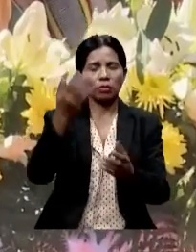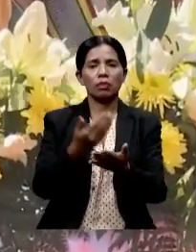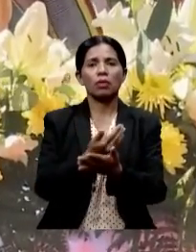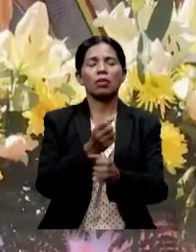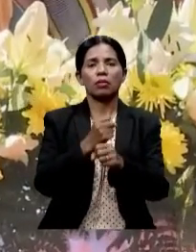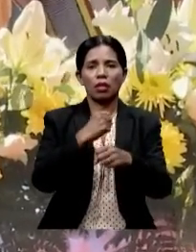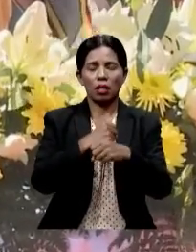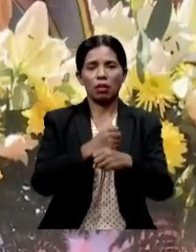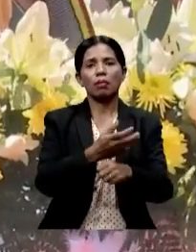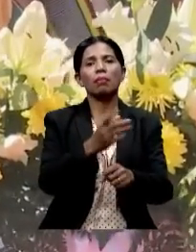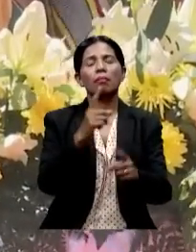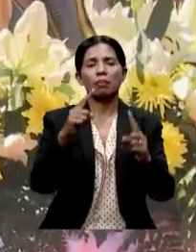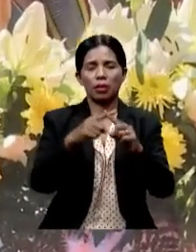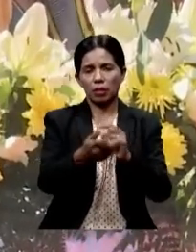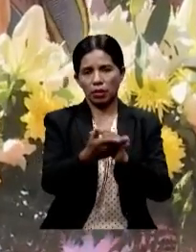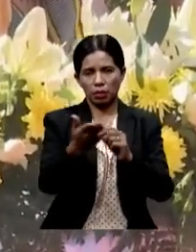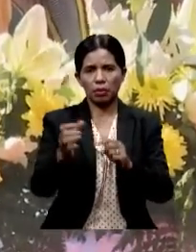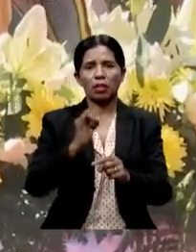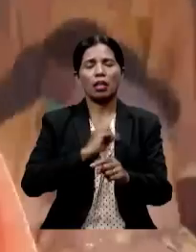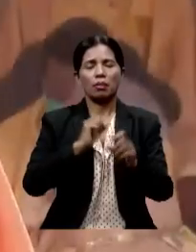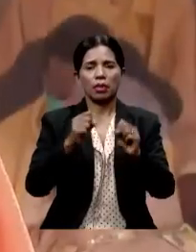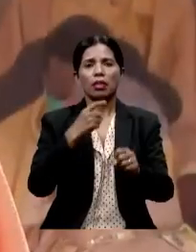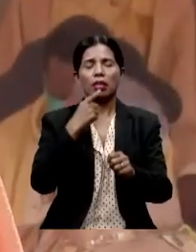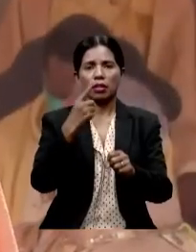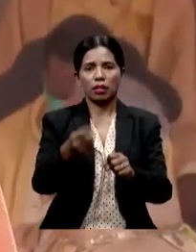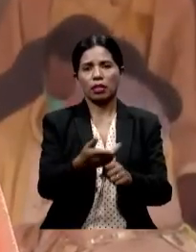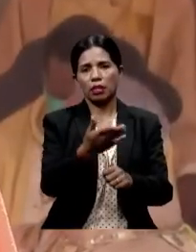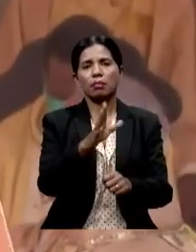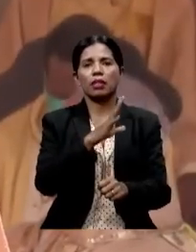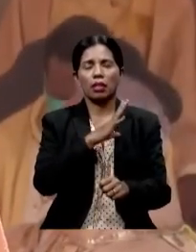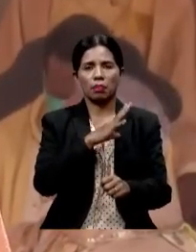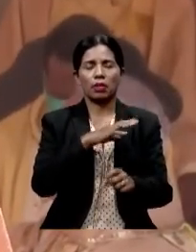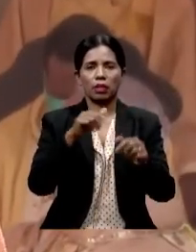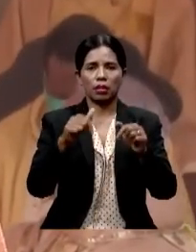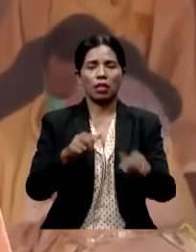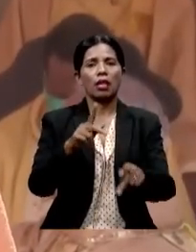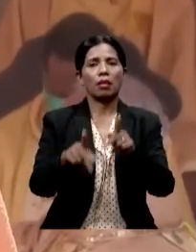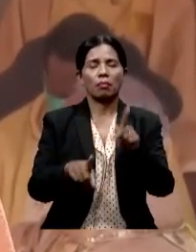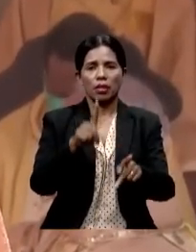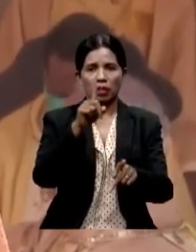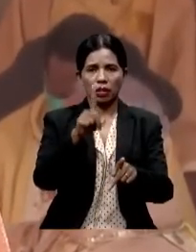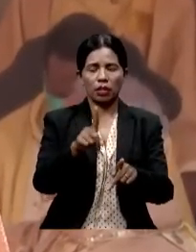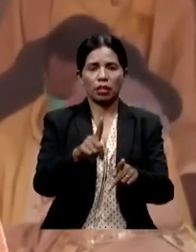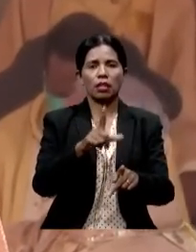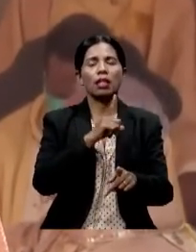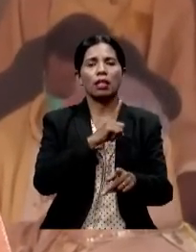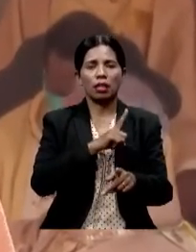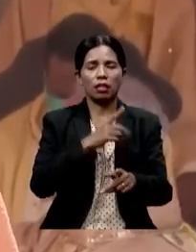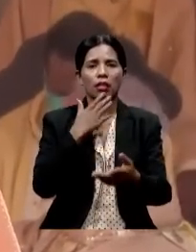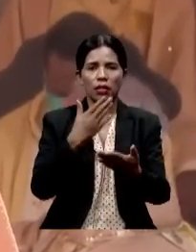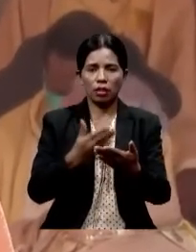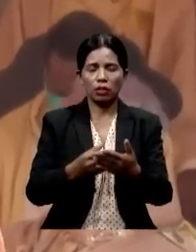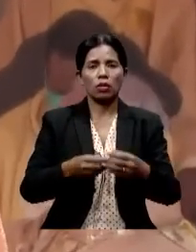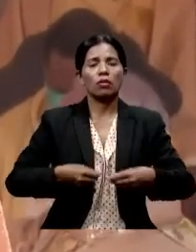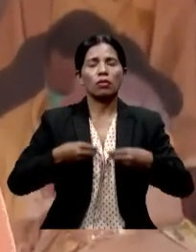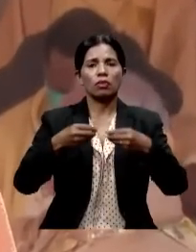imi au bele rean kata imi hein mak ida ne e me ida ne be larandia foam